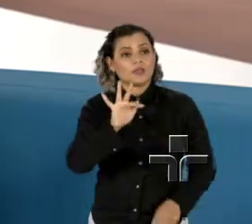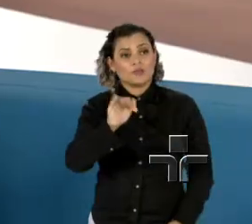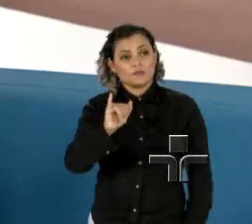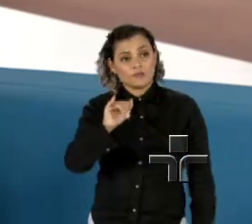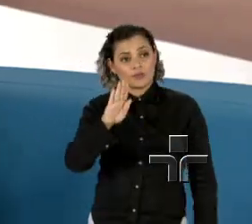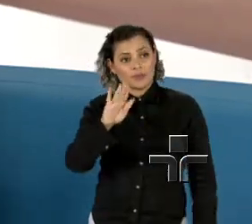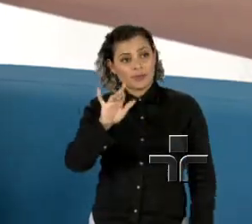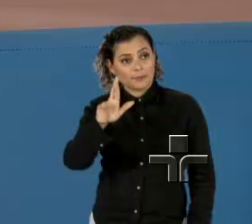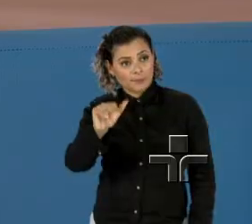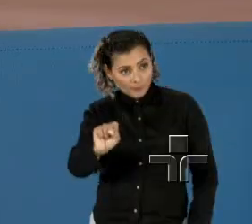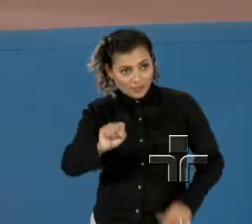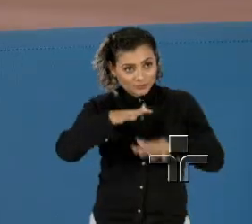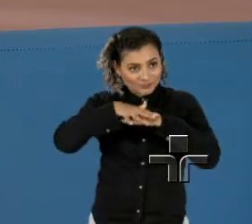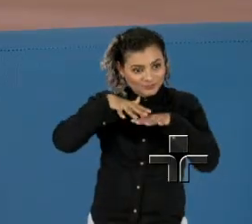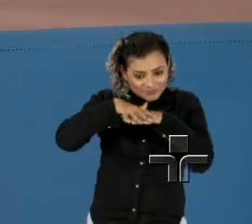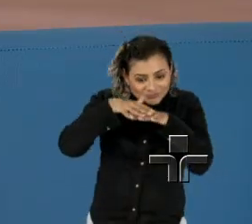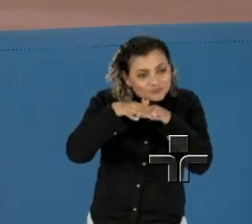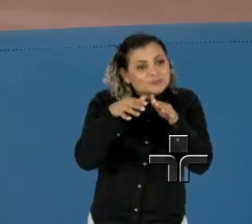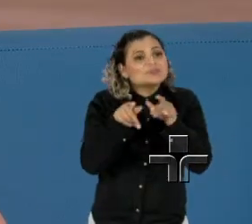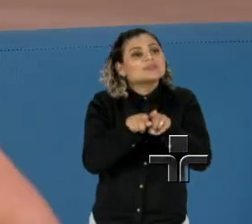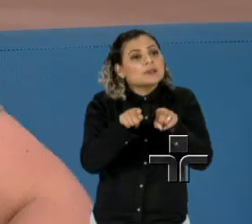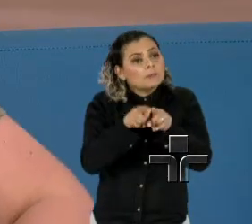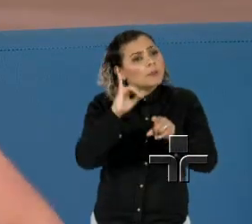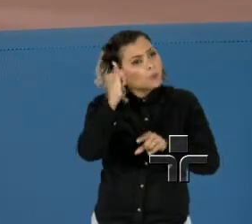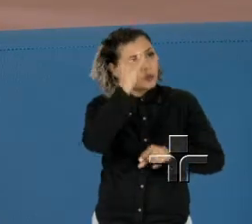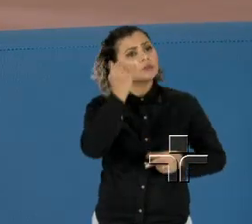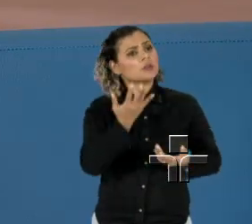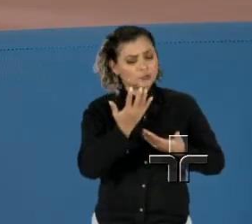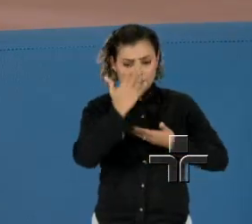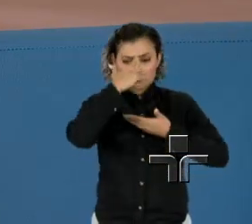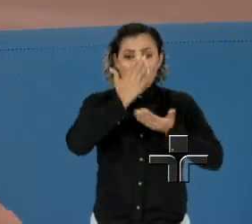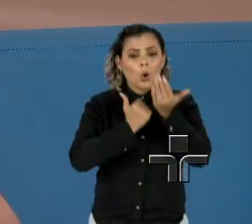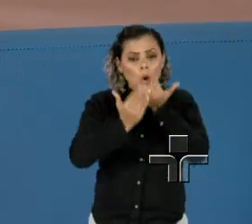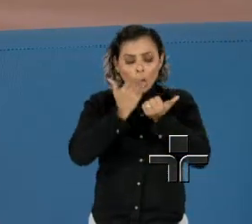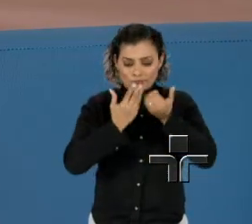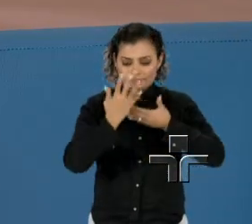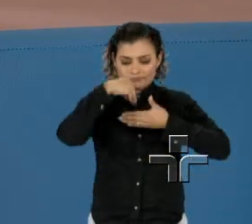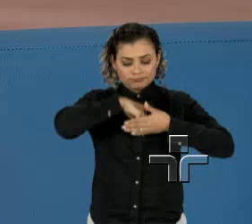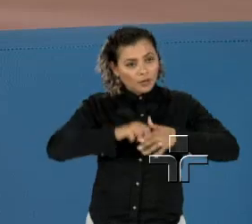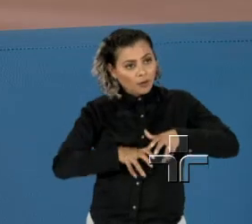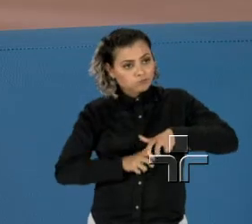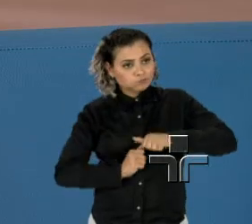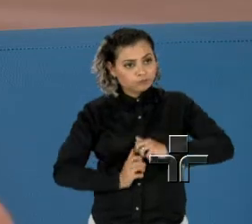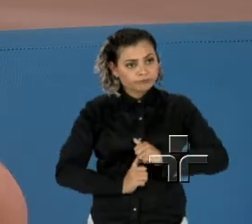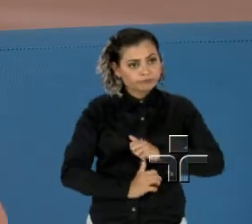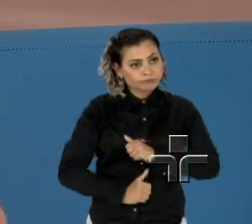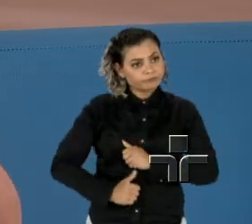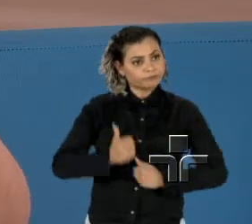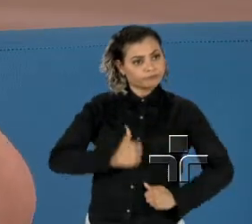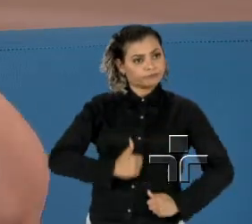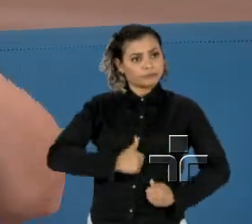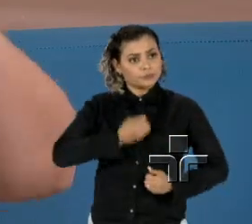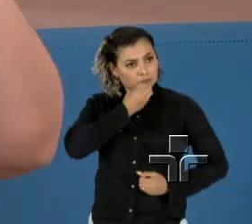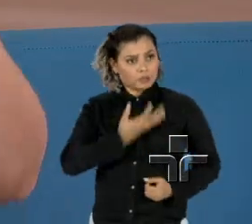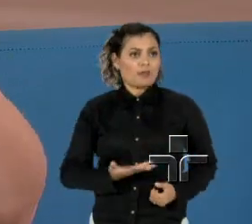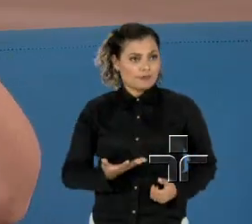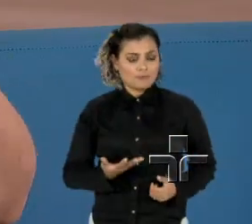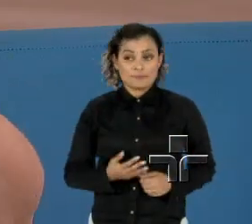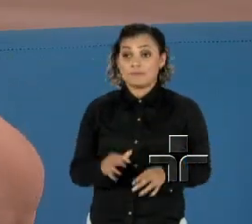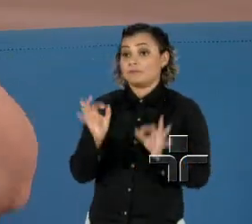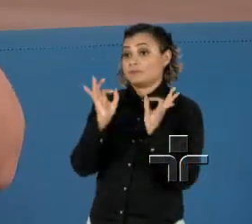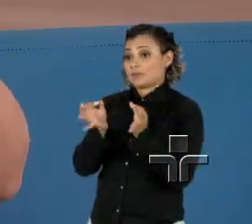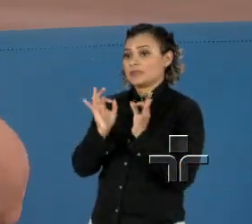funcionamento correto. Exato. Do intestino. Sim. Na verdade, assim, eu sempre penso em colocar alguma, assim, não só